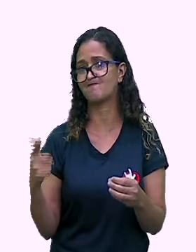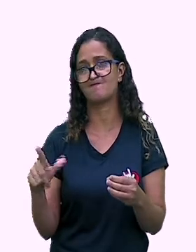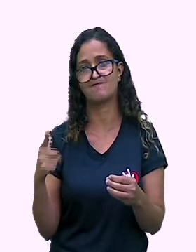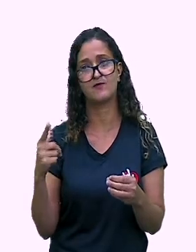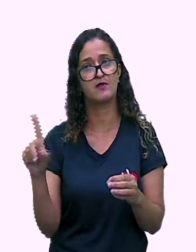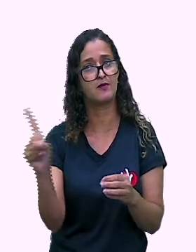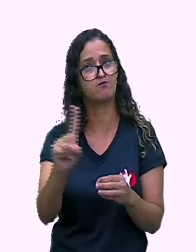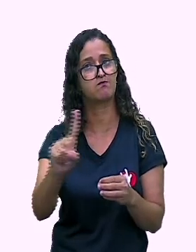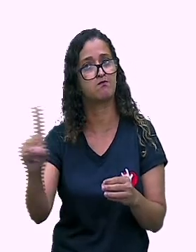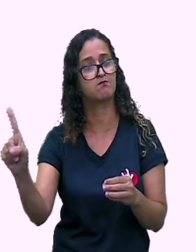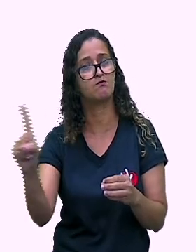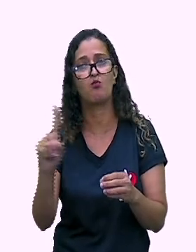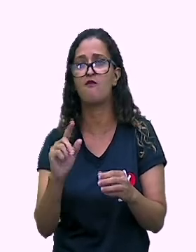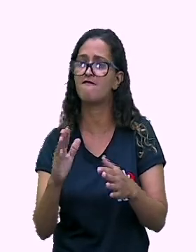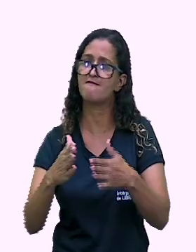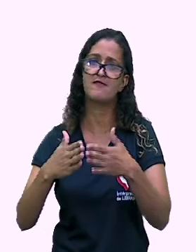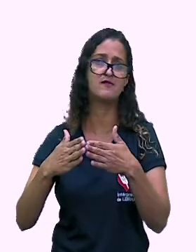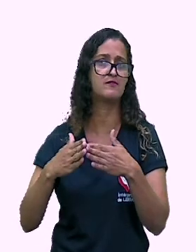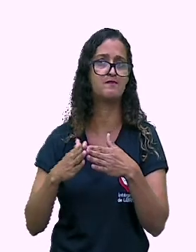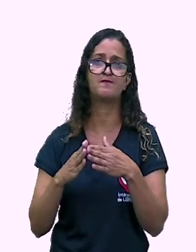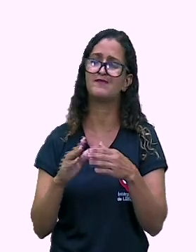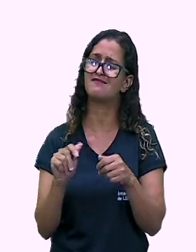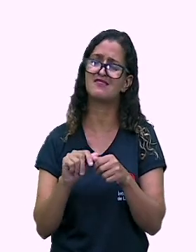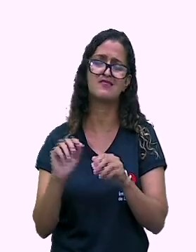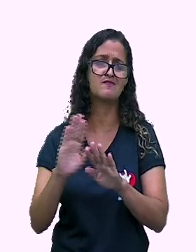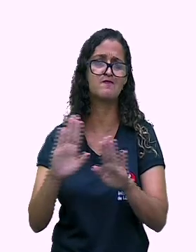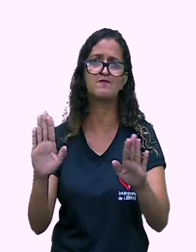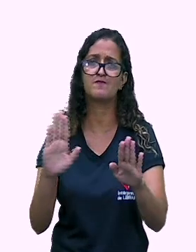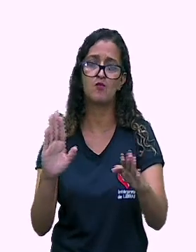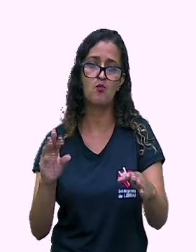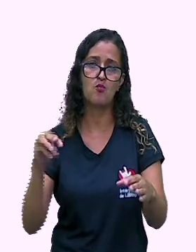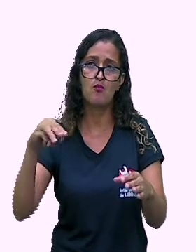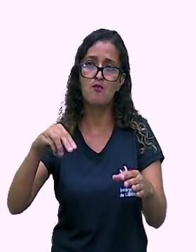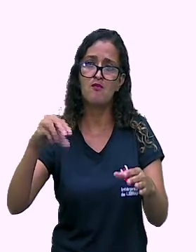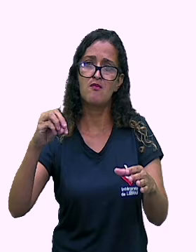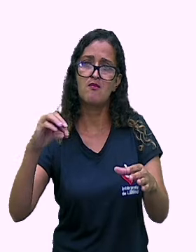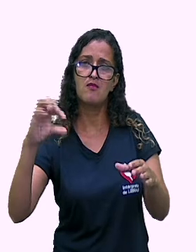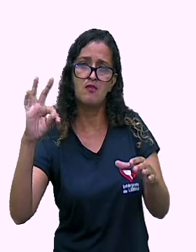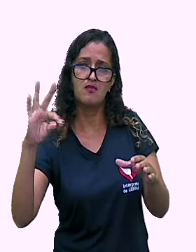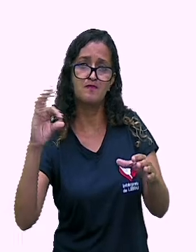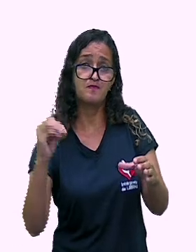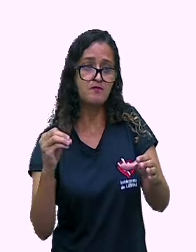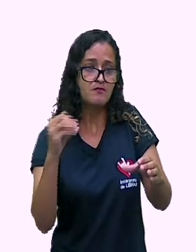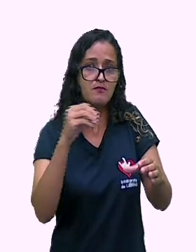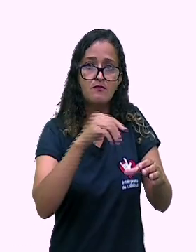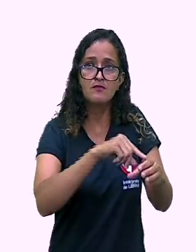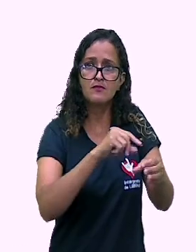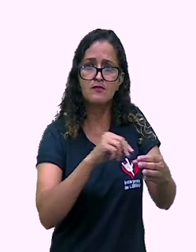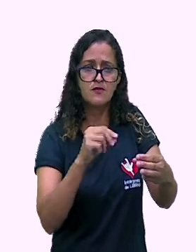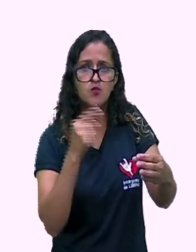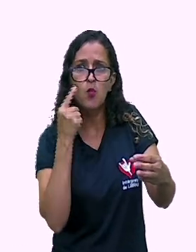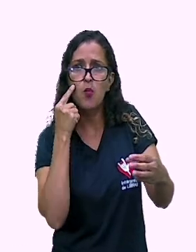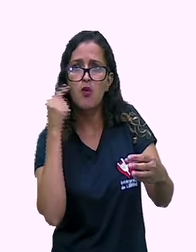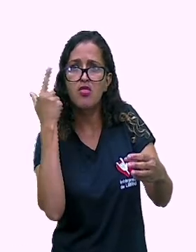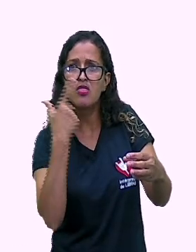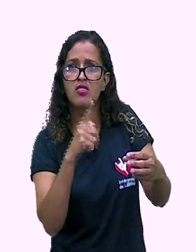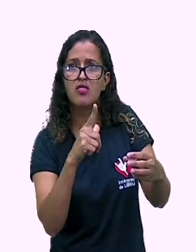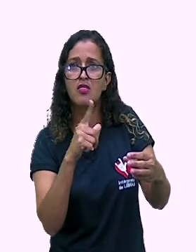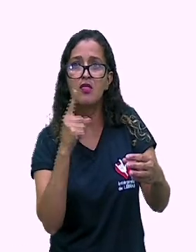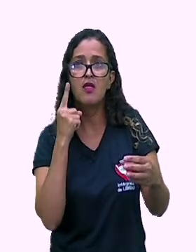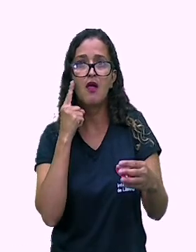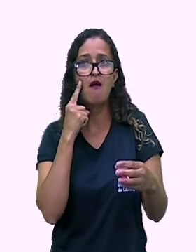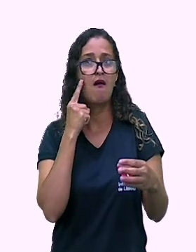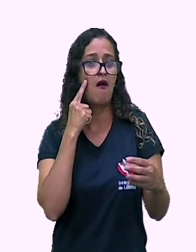Não faça isso. Por quê? Quando o mofo ele chega a estar visível aos